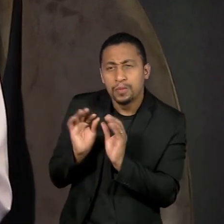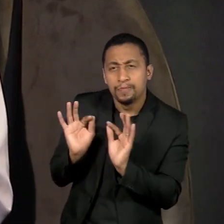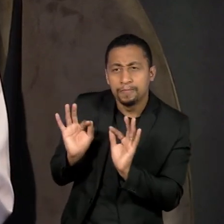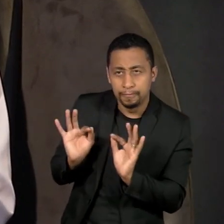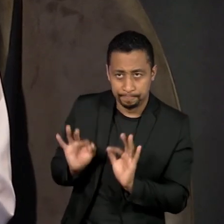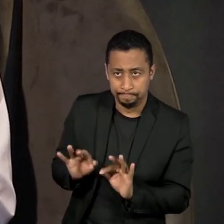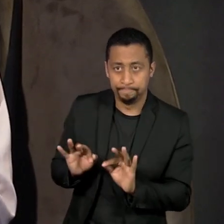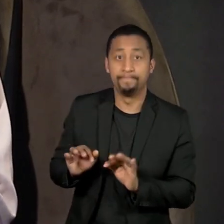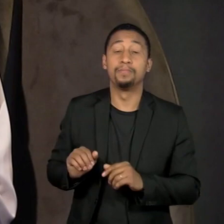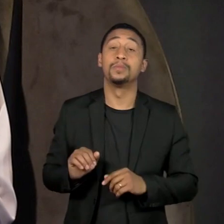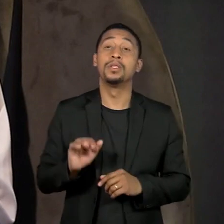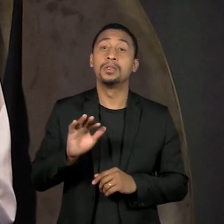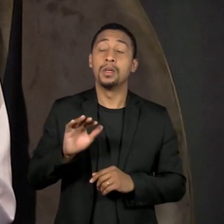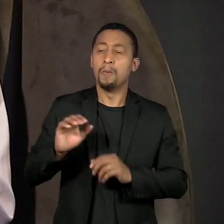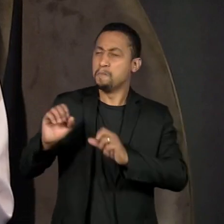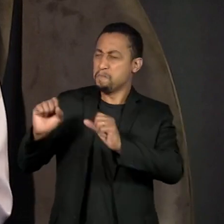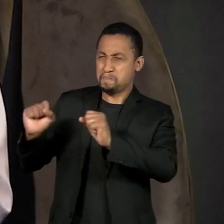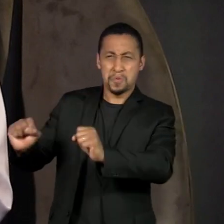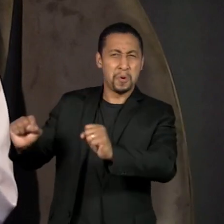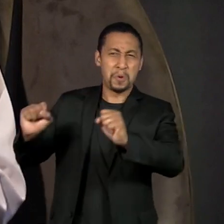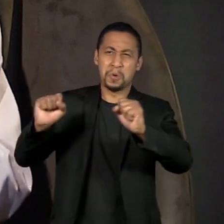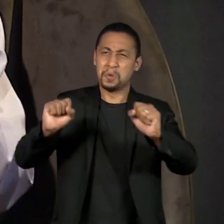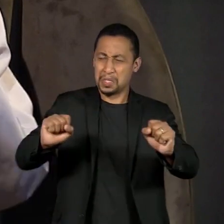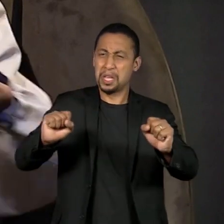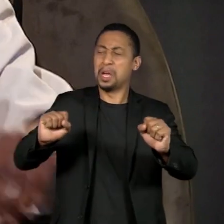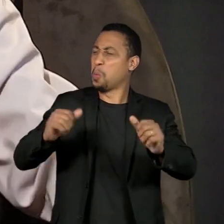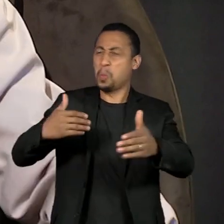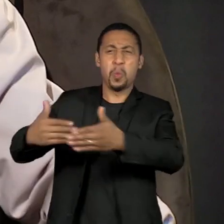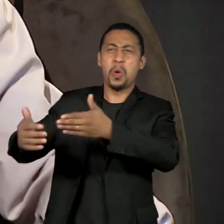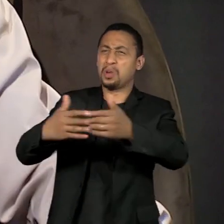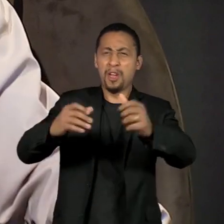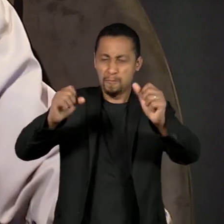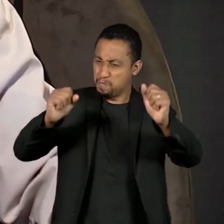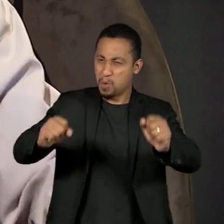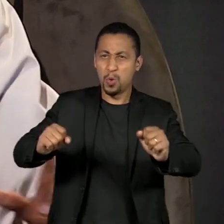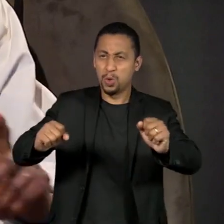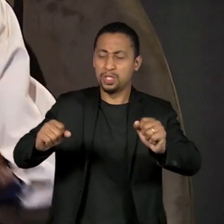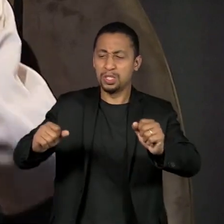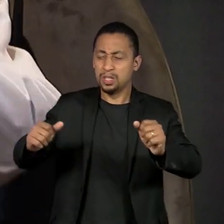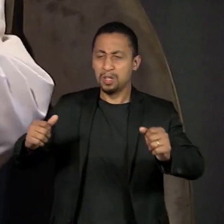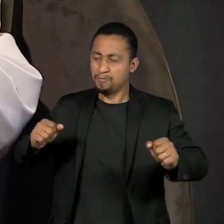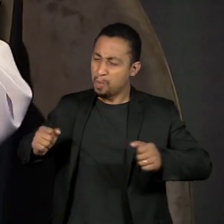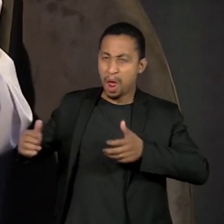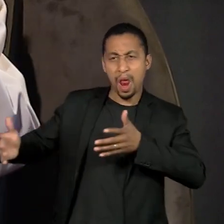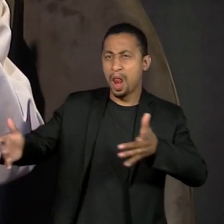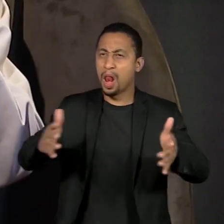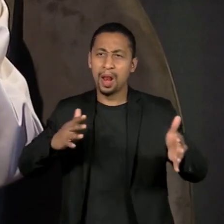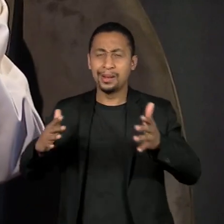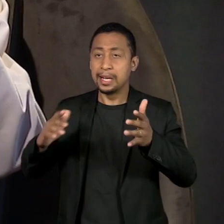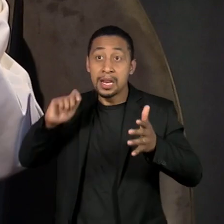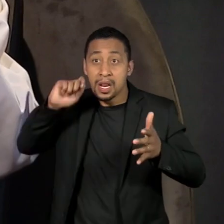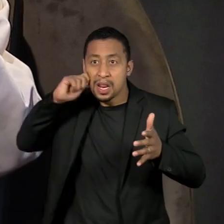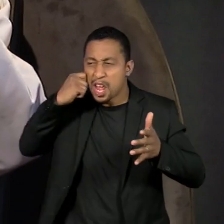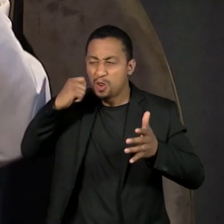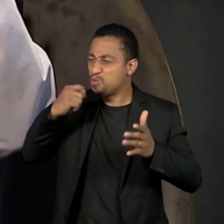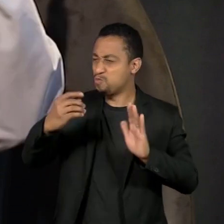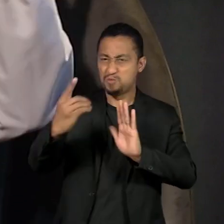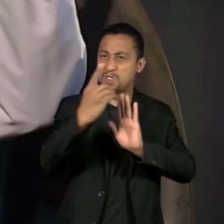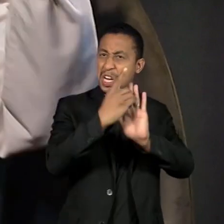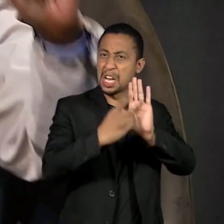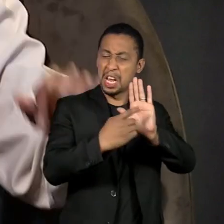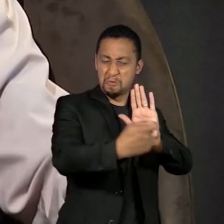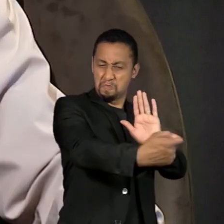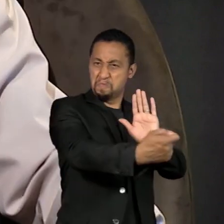Pode qualquer poder decretar o fim da linguagem negra que persiste impressa do